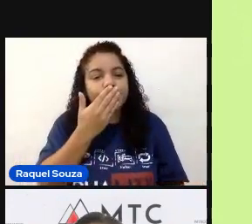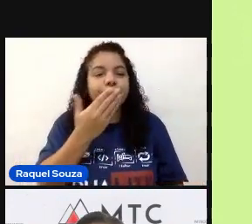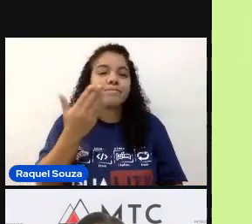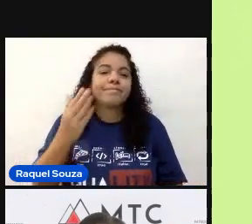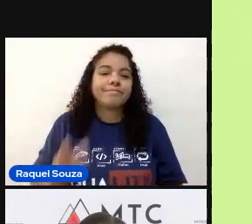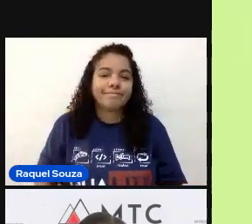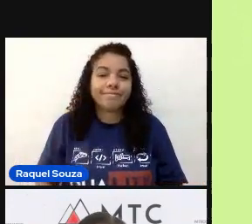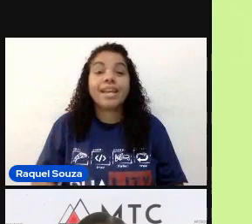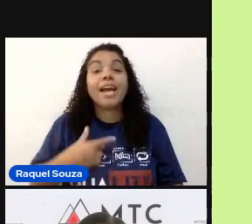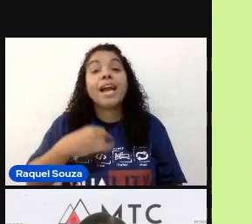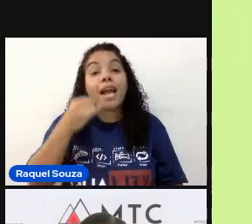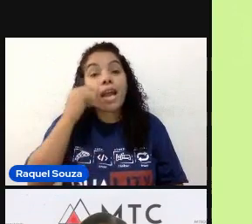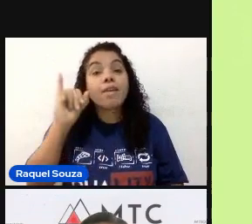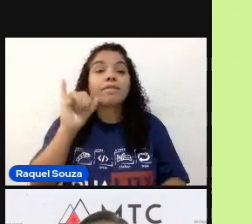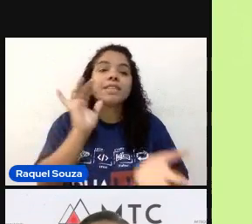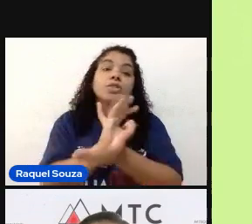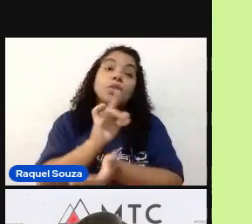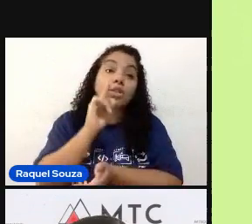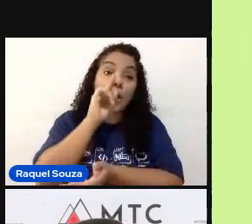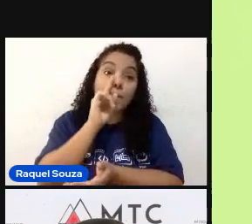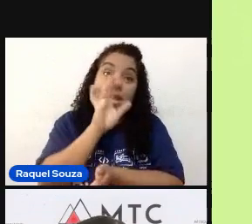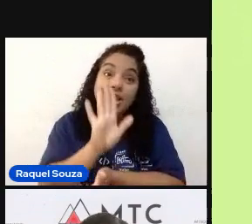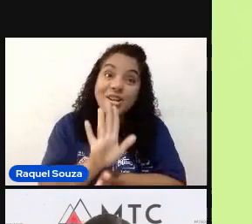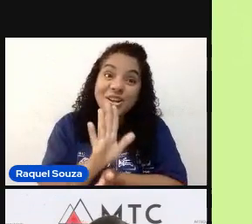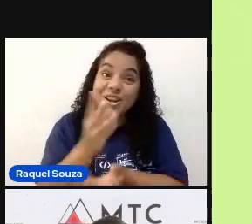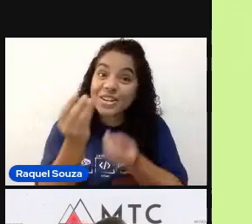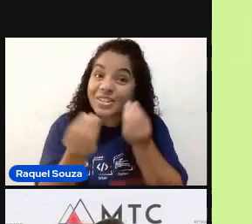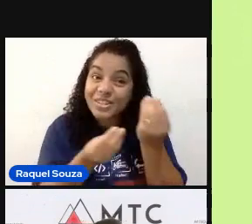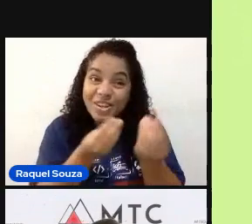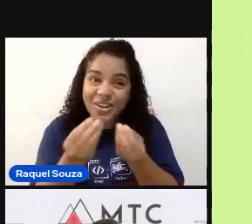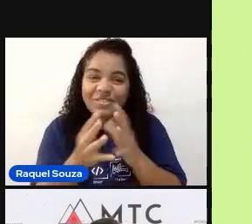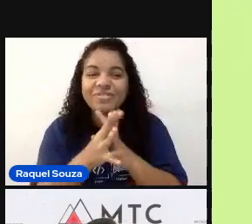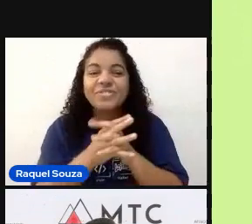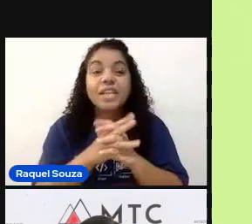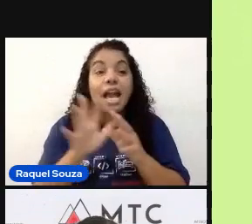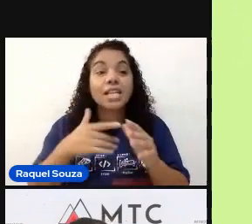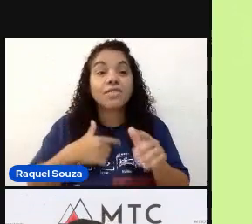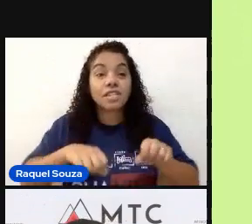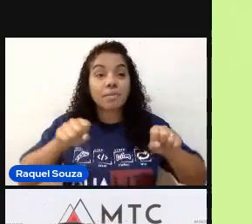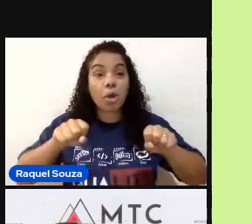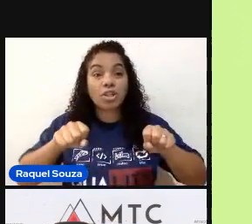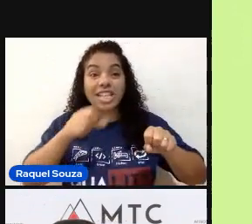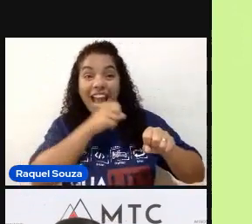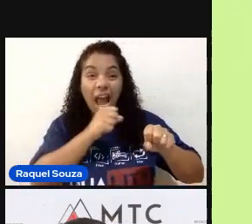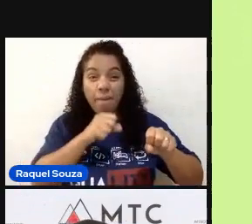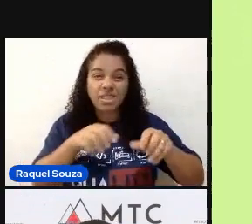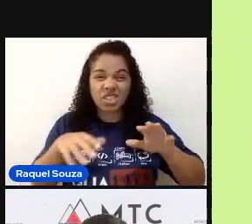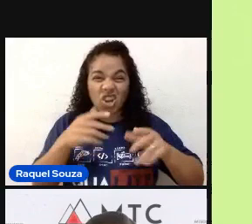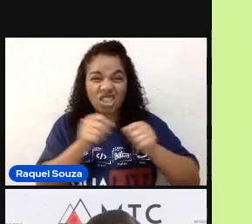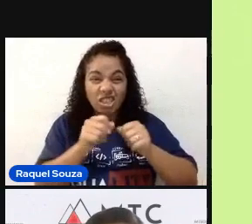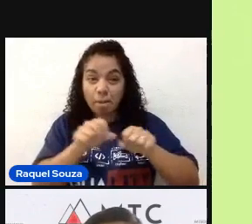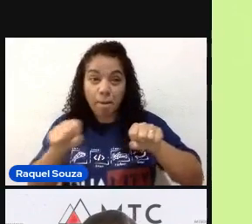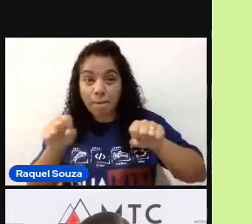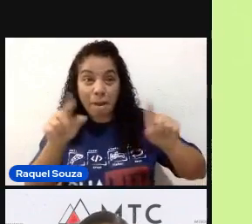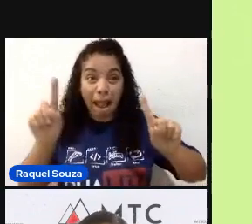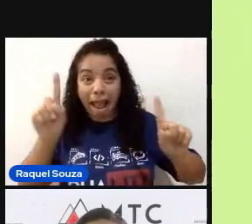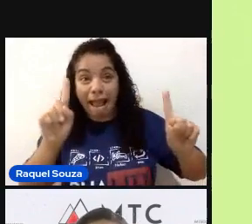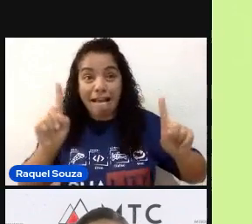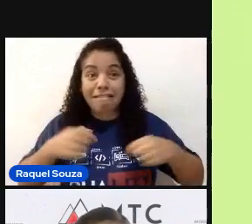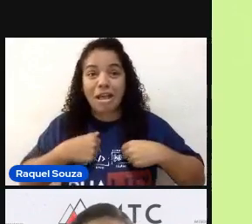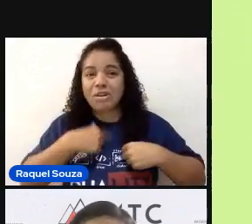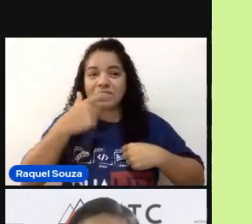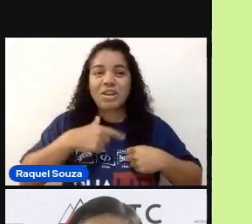Evitar situações perigosas. Às vezes eu gosto de pilotar a motinha rápida. Aí eu, opa, não sou eu, é o